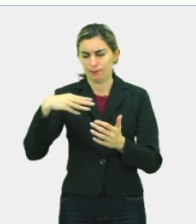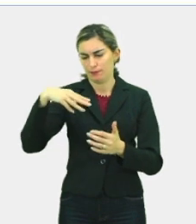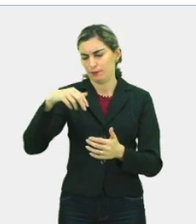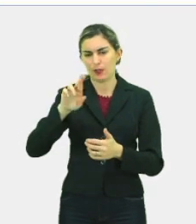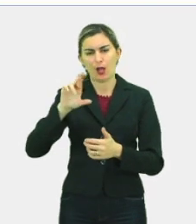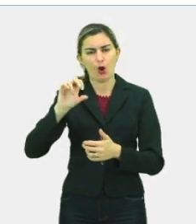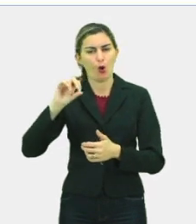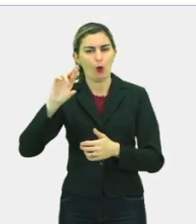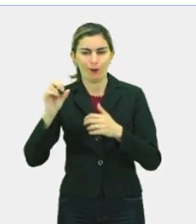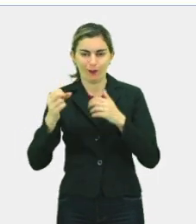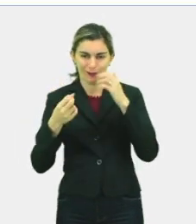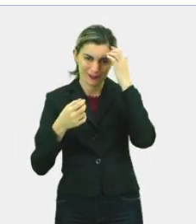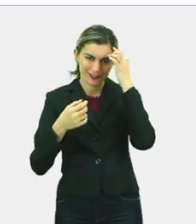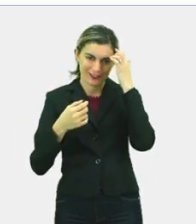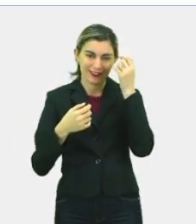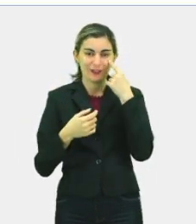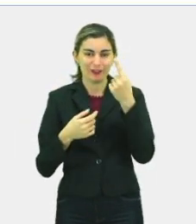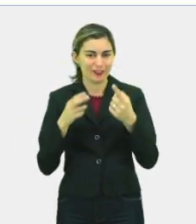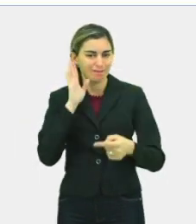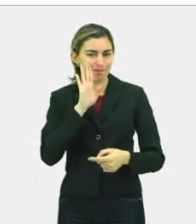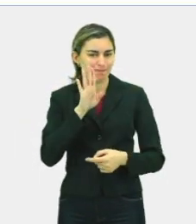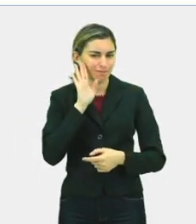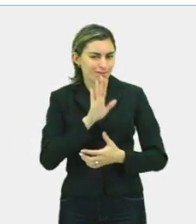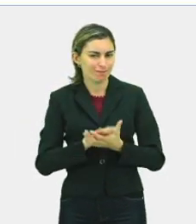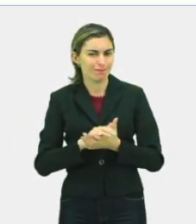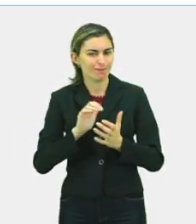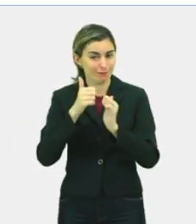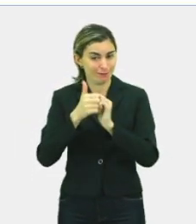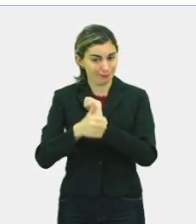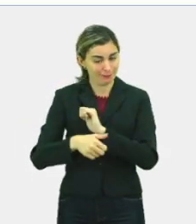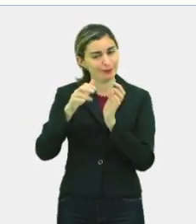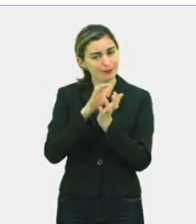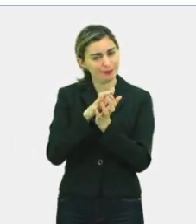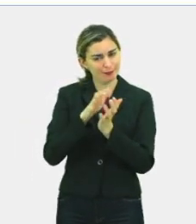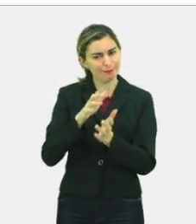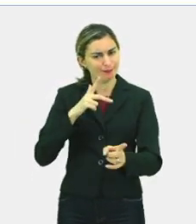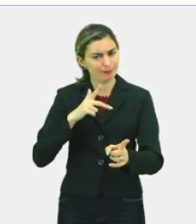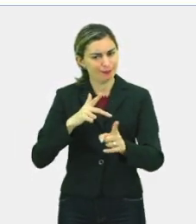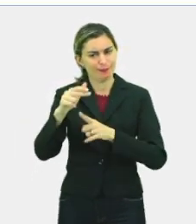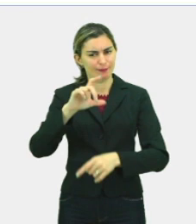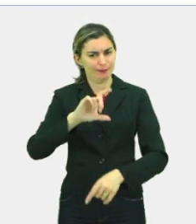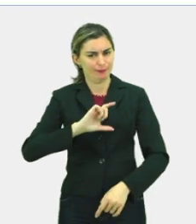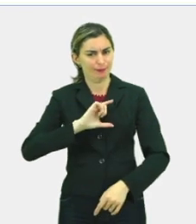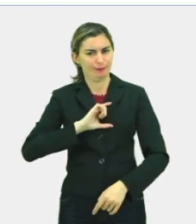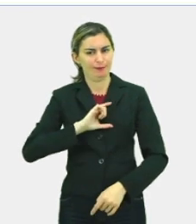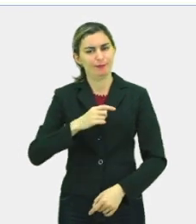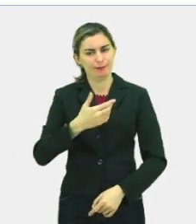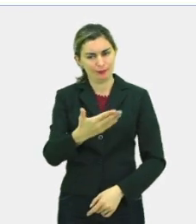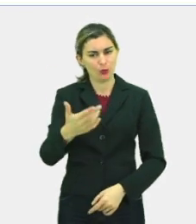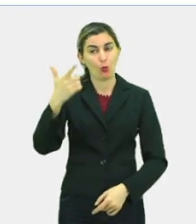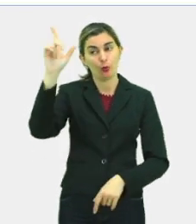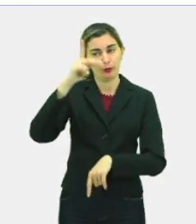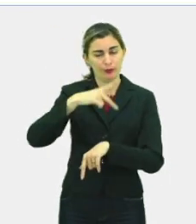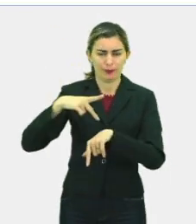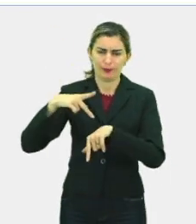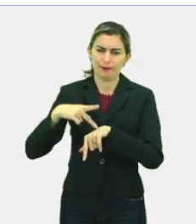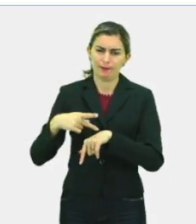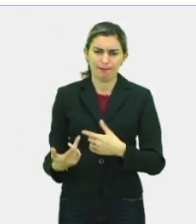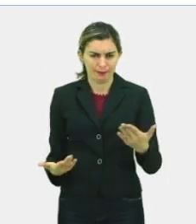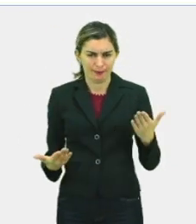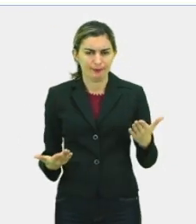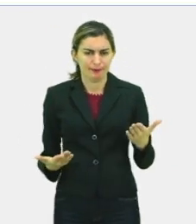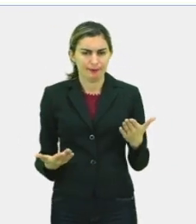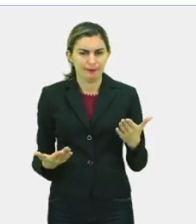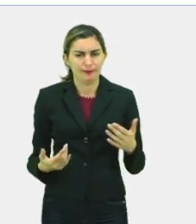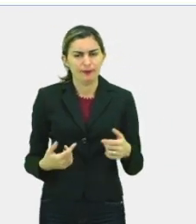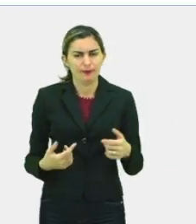em Marrocos. Então, vê que legal um atleta pernambucano conquistar uma medalha mundial em outro